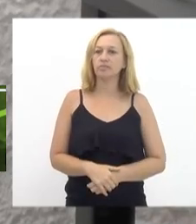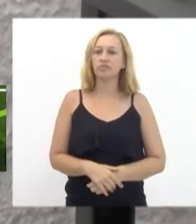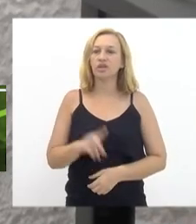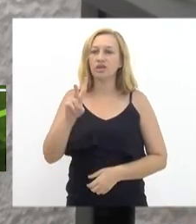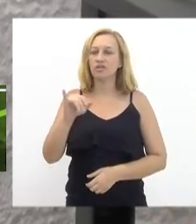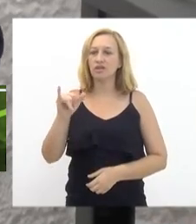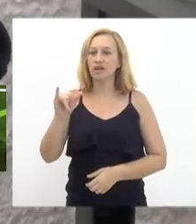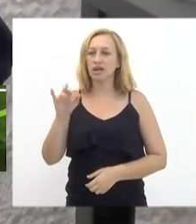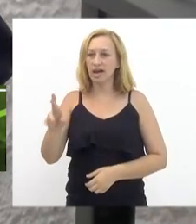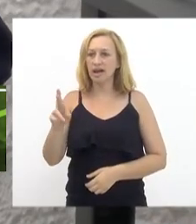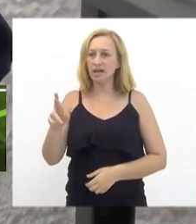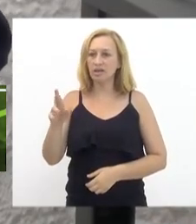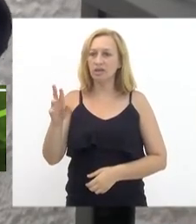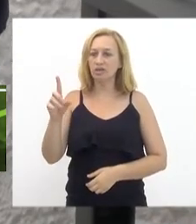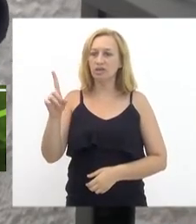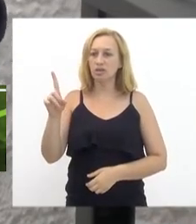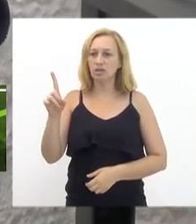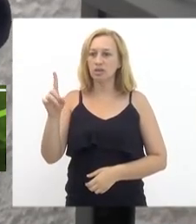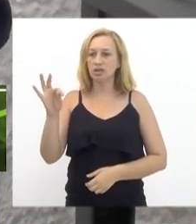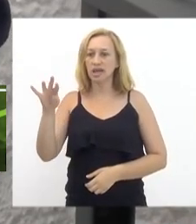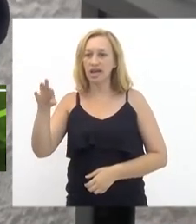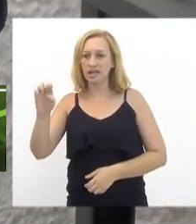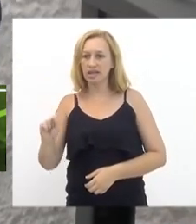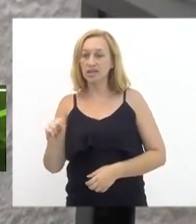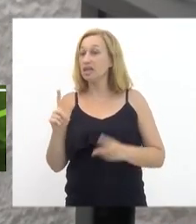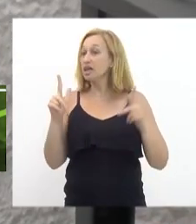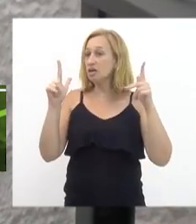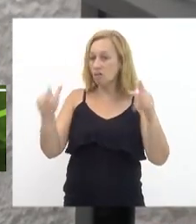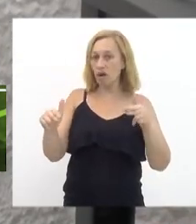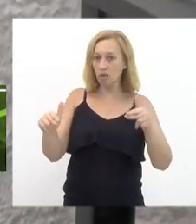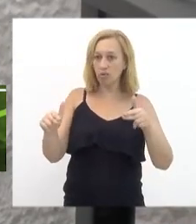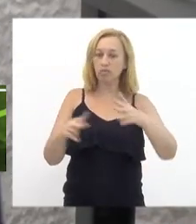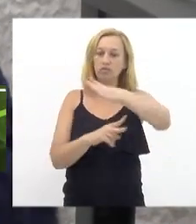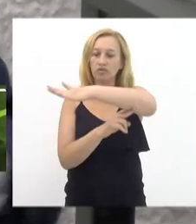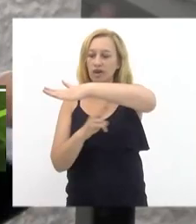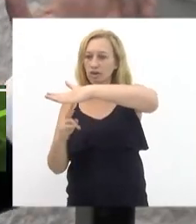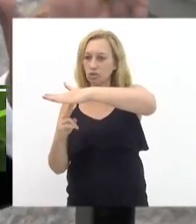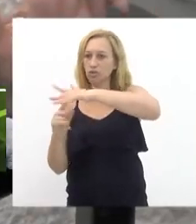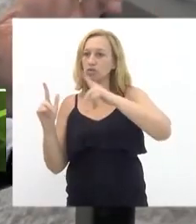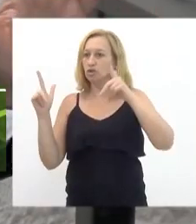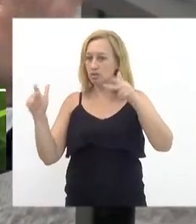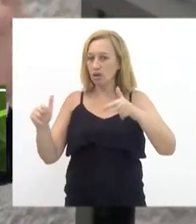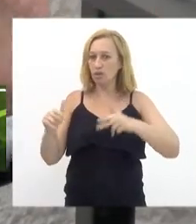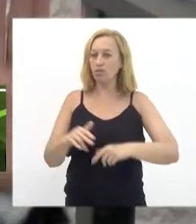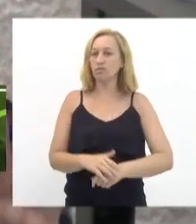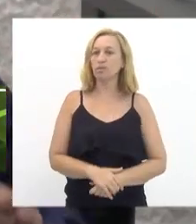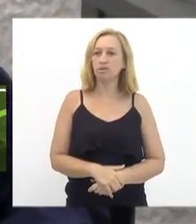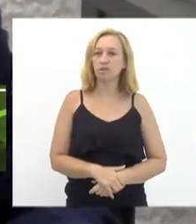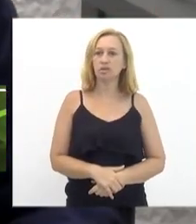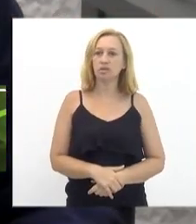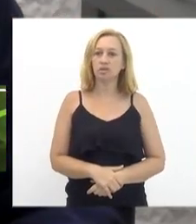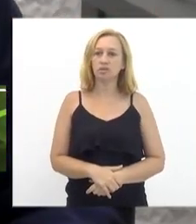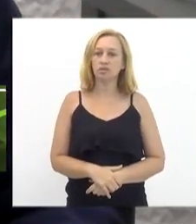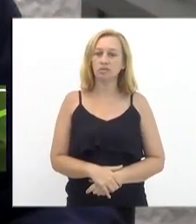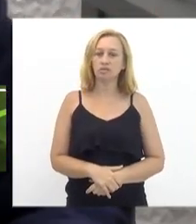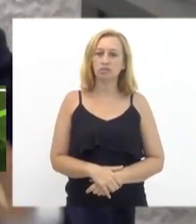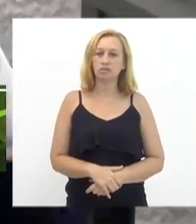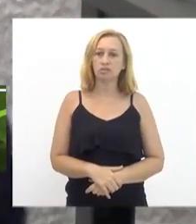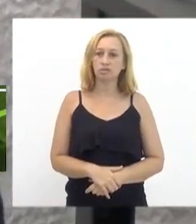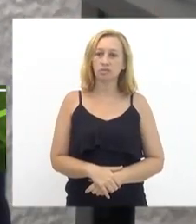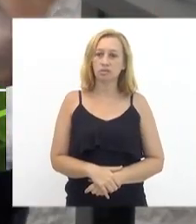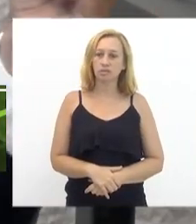Vilar dos Teles mesma coisa nós vamos construir um viaduto lá do outro mão e Contramão e vamos fazer todo de toda a questão viário interna